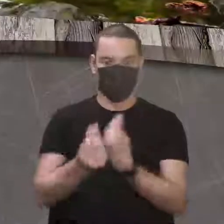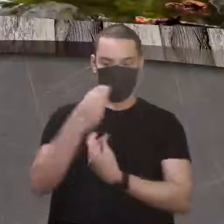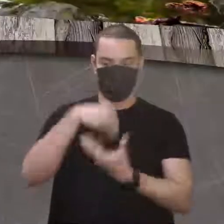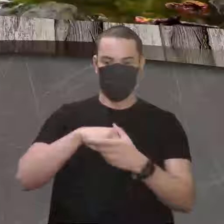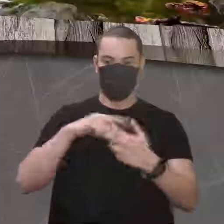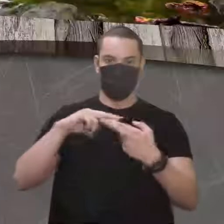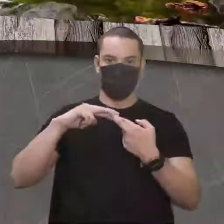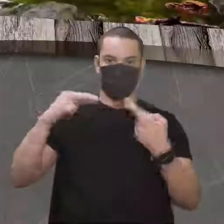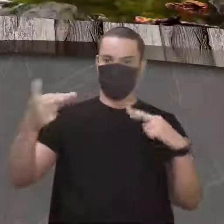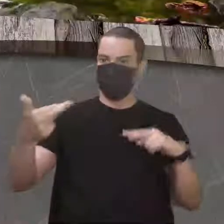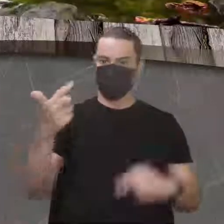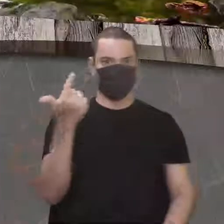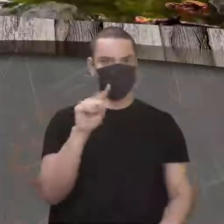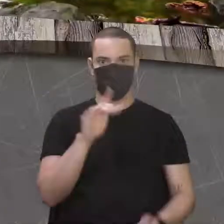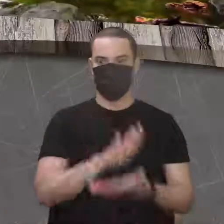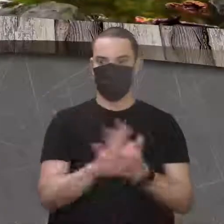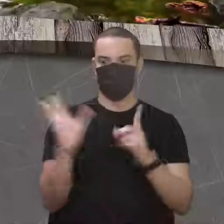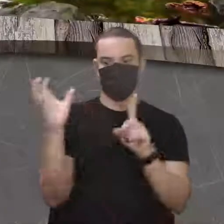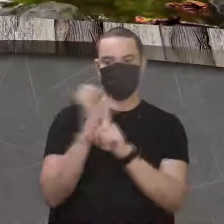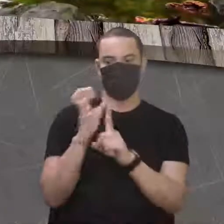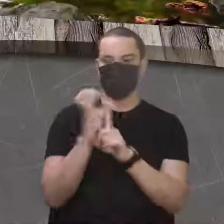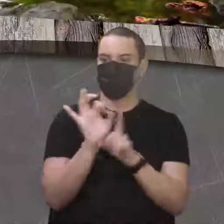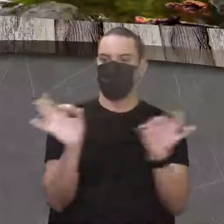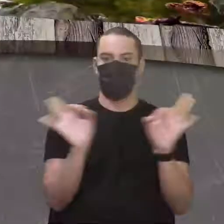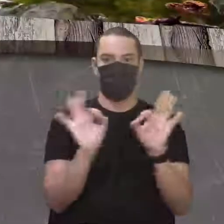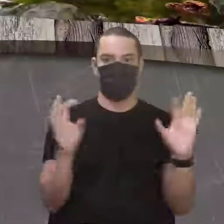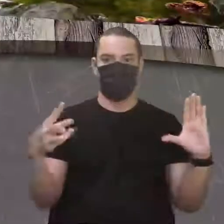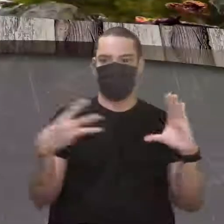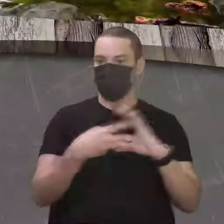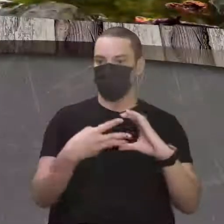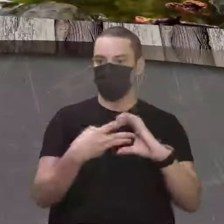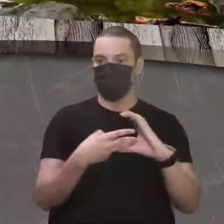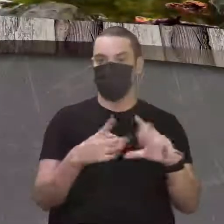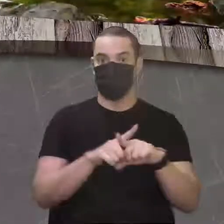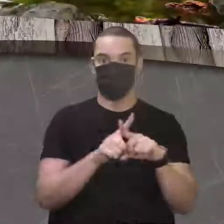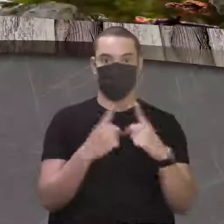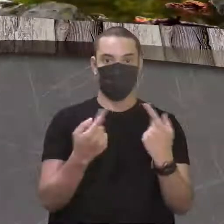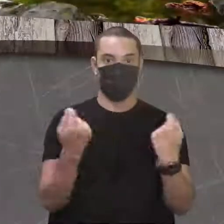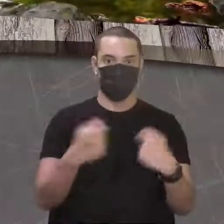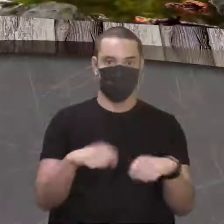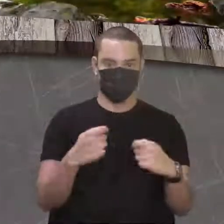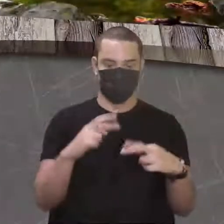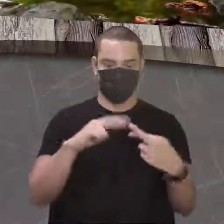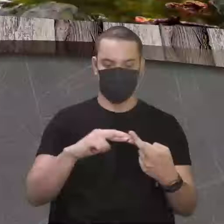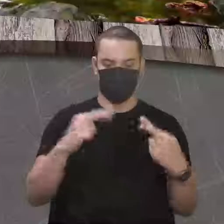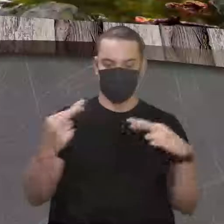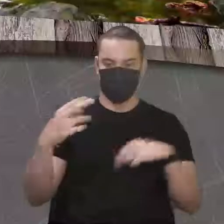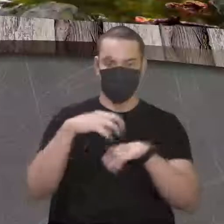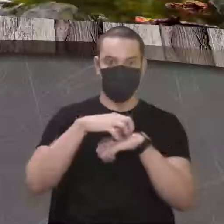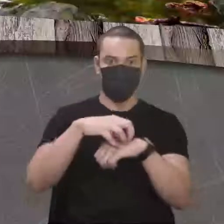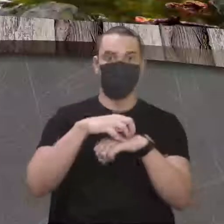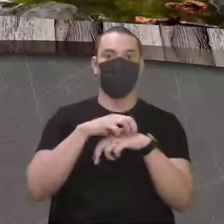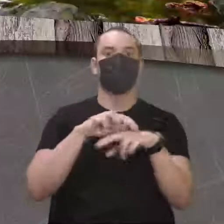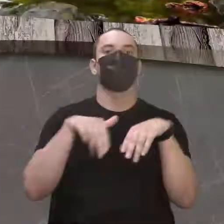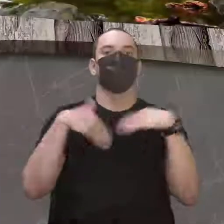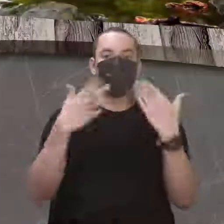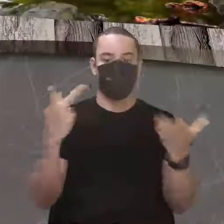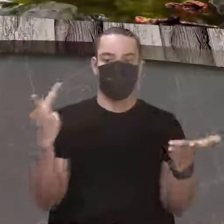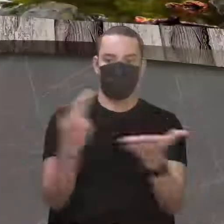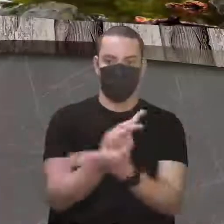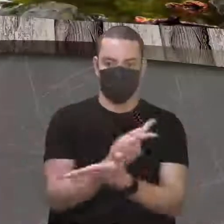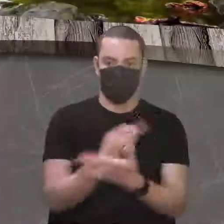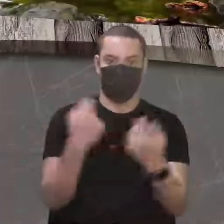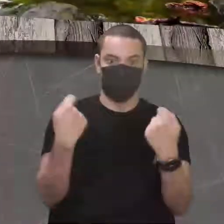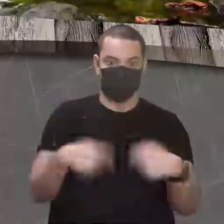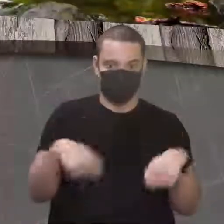RNA mensageiro, ele não está influenciando muita coisa na célula, mas precisa desse RNA mensageiro. Aí, quando acontece